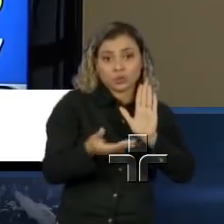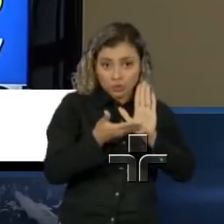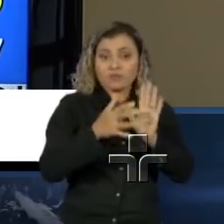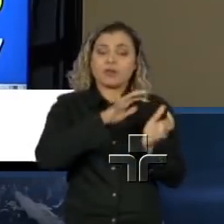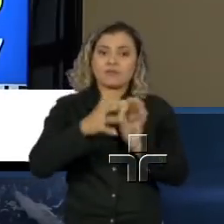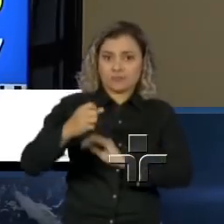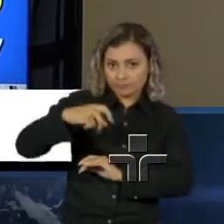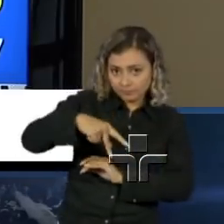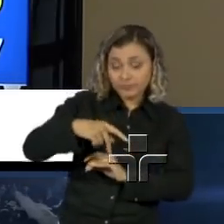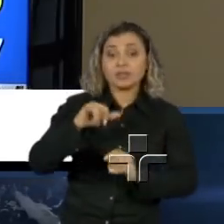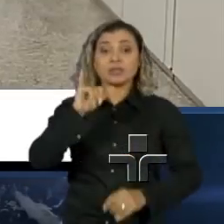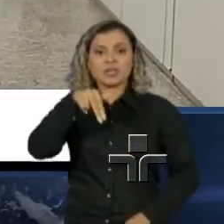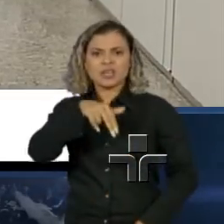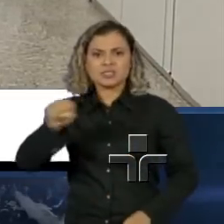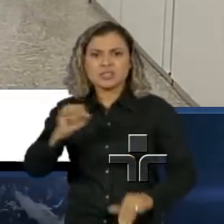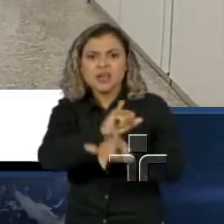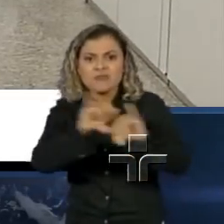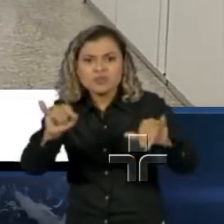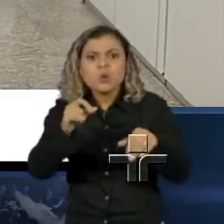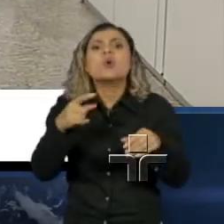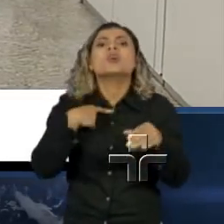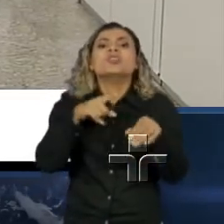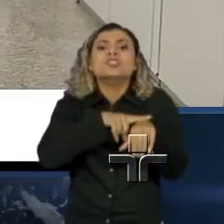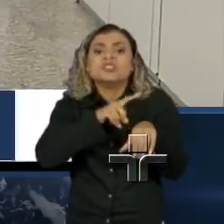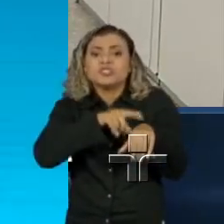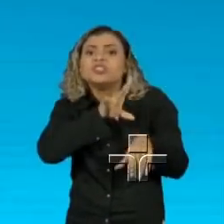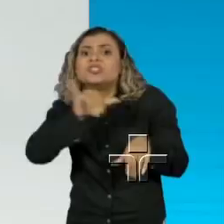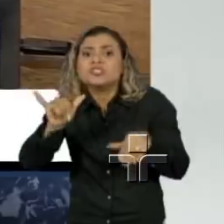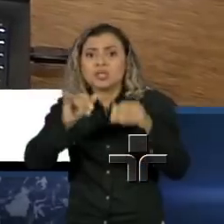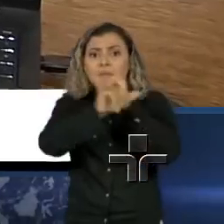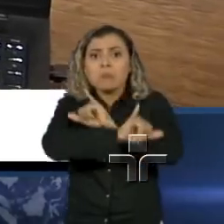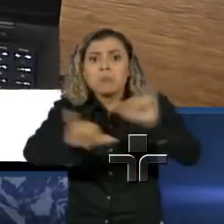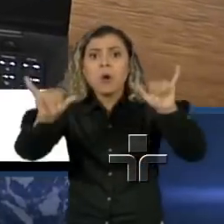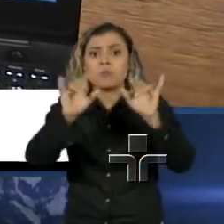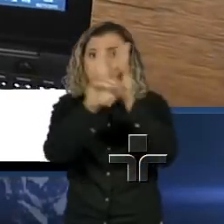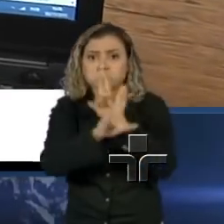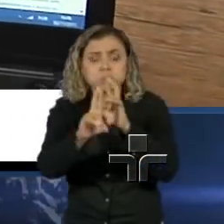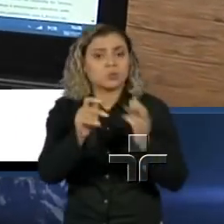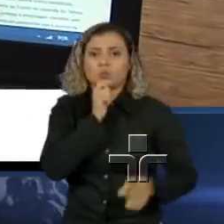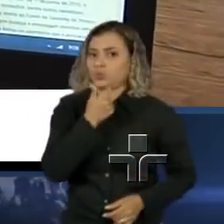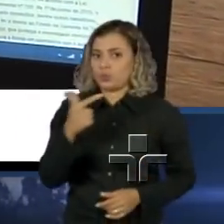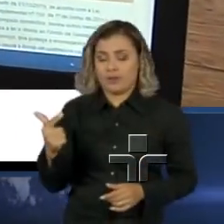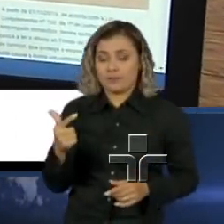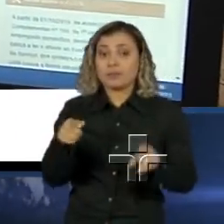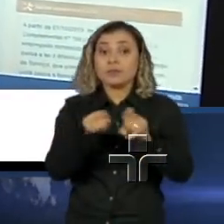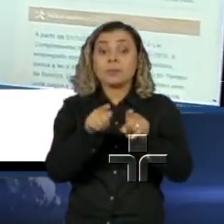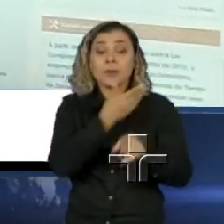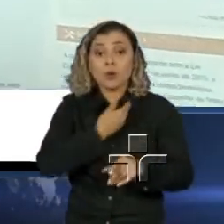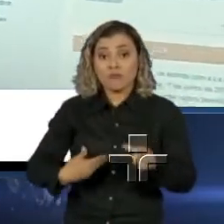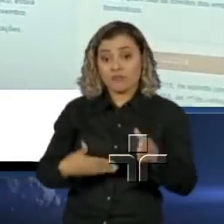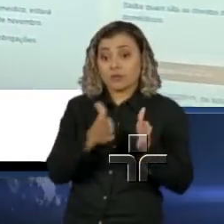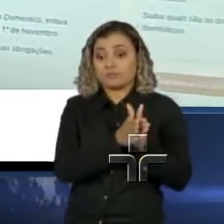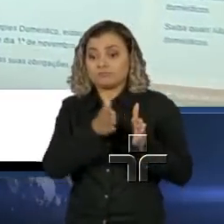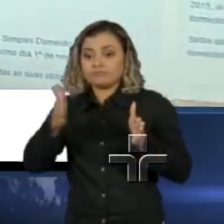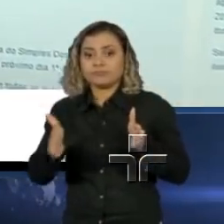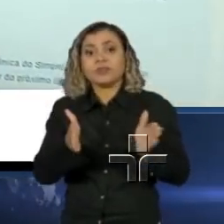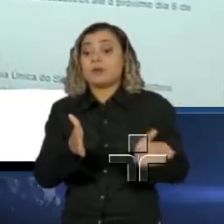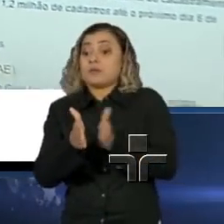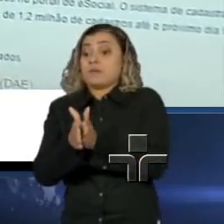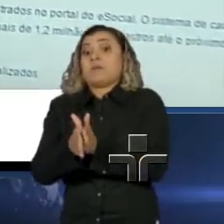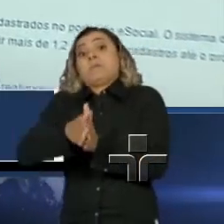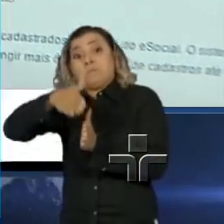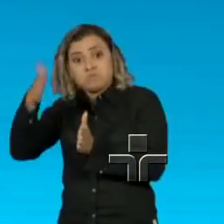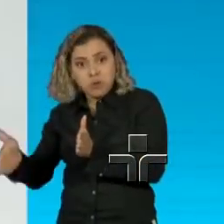e INSS diz que não há prazo para serem liberados. Governo prorroga prazo para envio de informações para